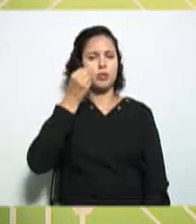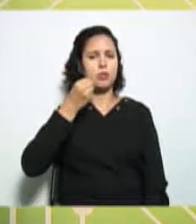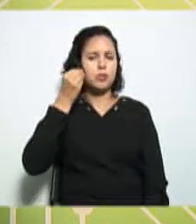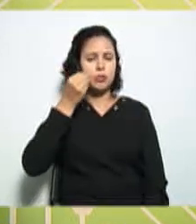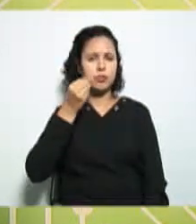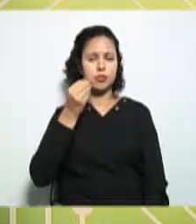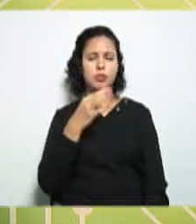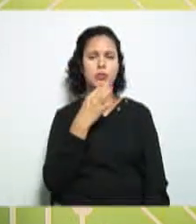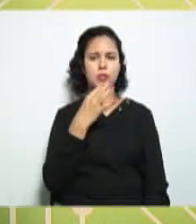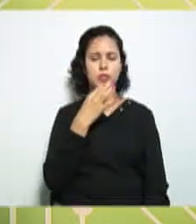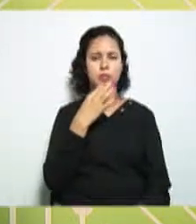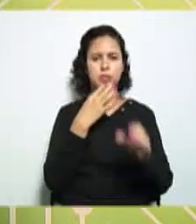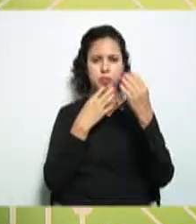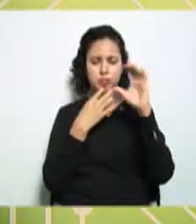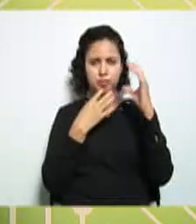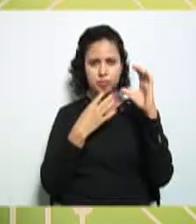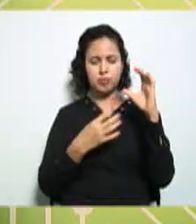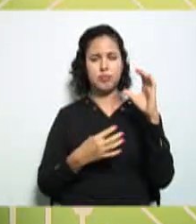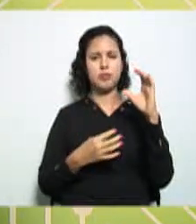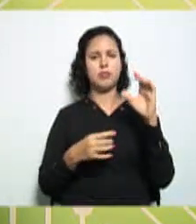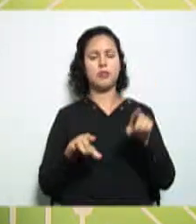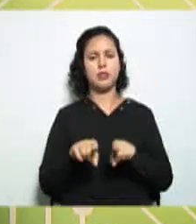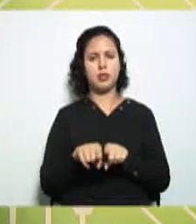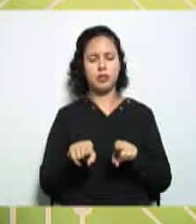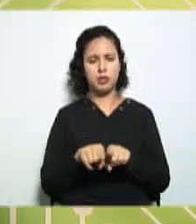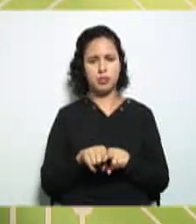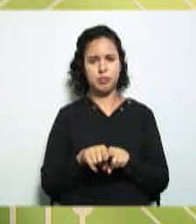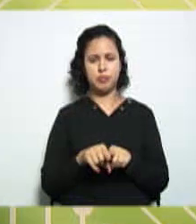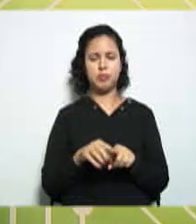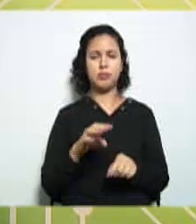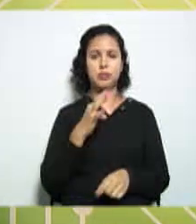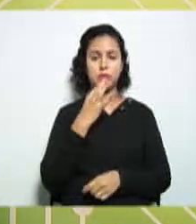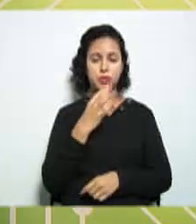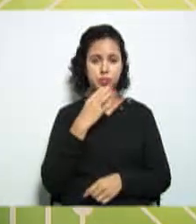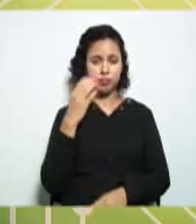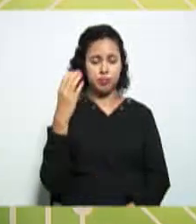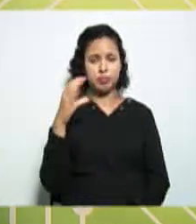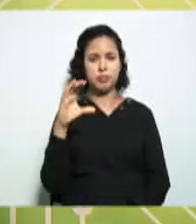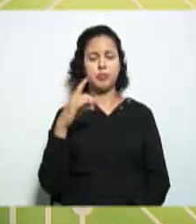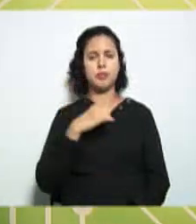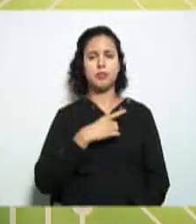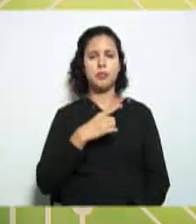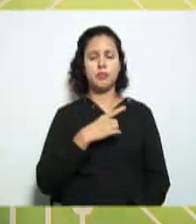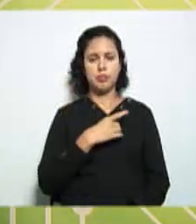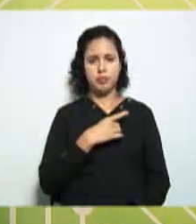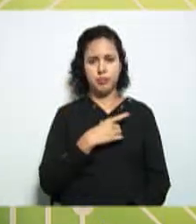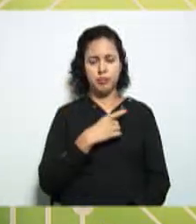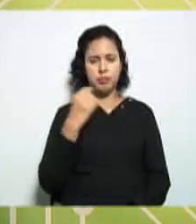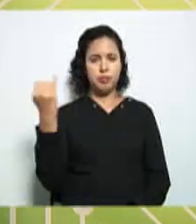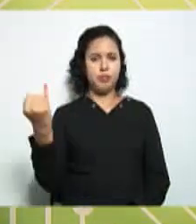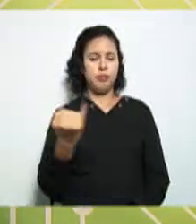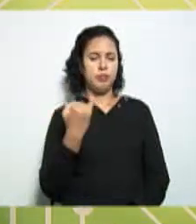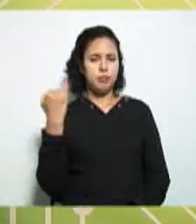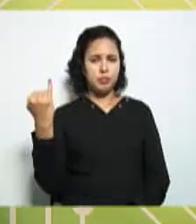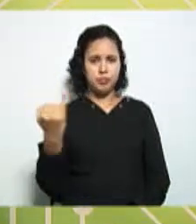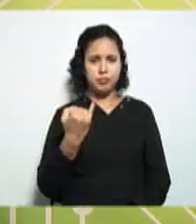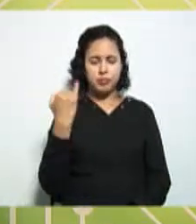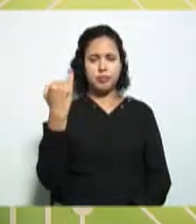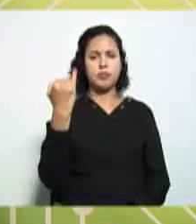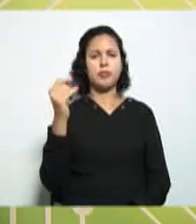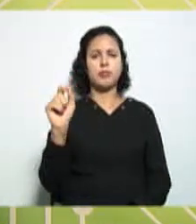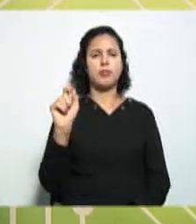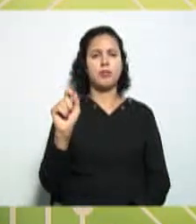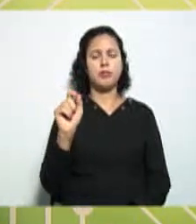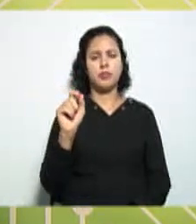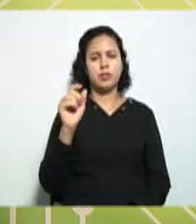o conhecimento científico. Nós vimos que o conhecimento científico, ele tem uma importância para